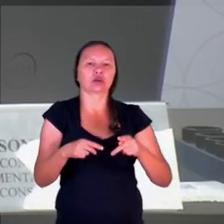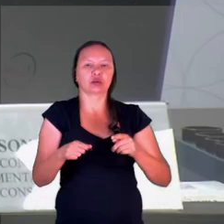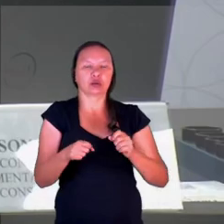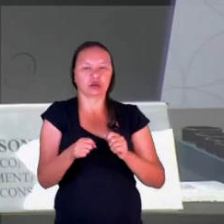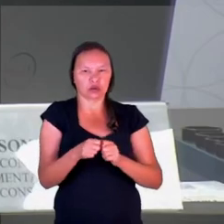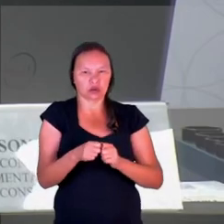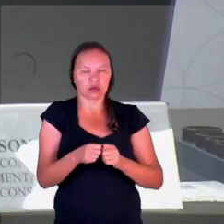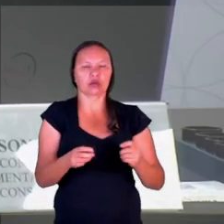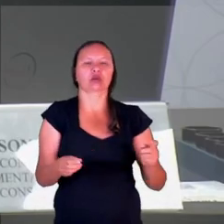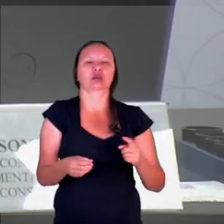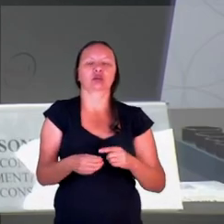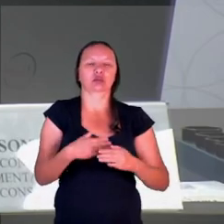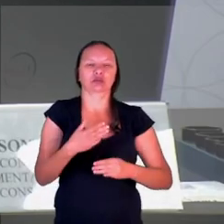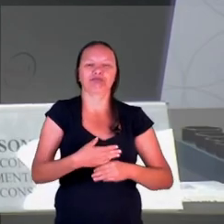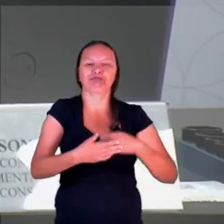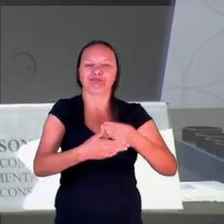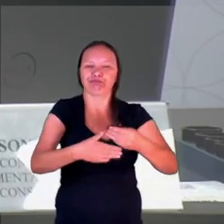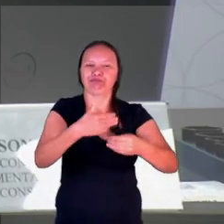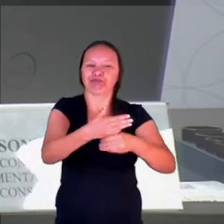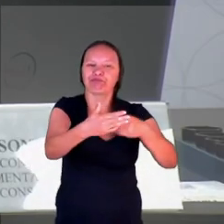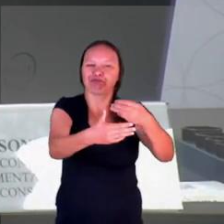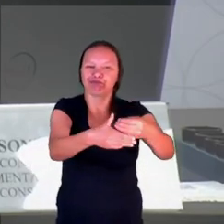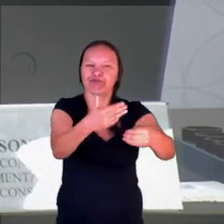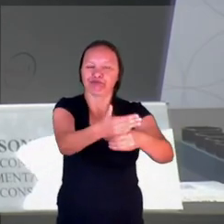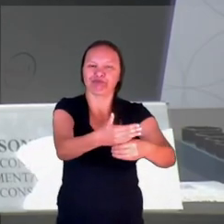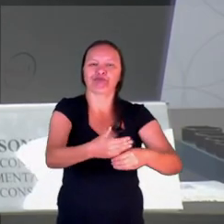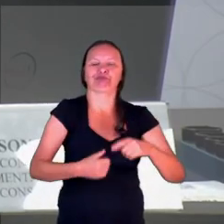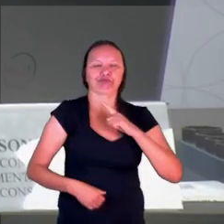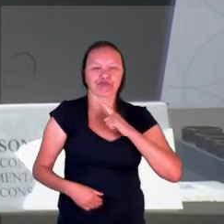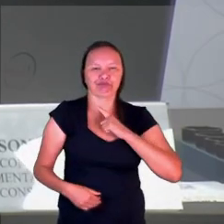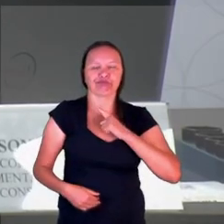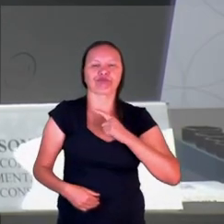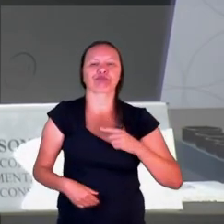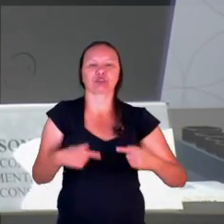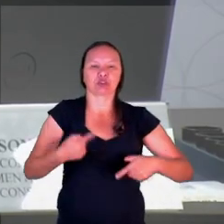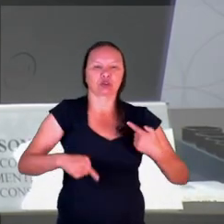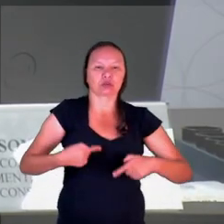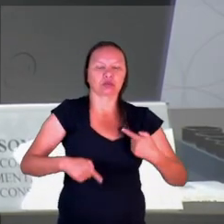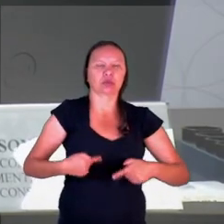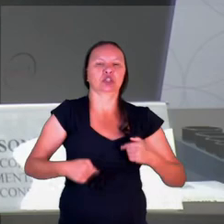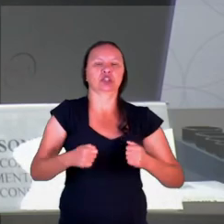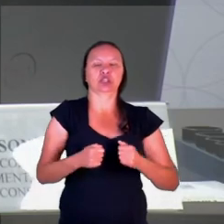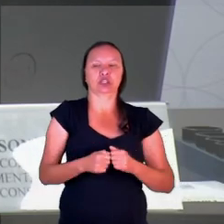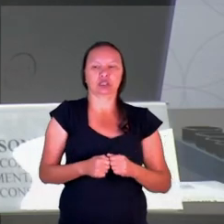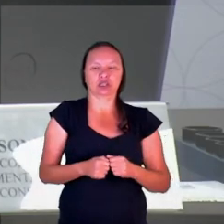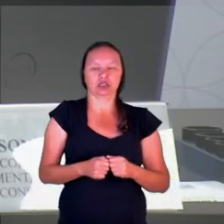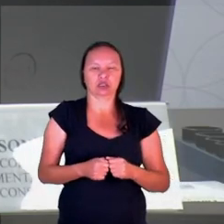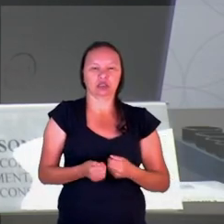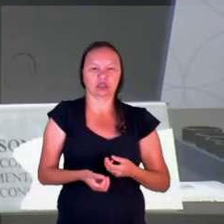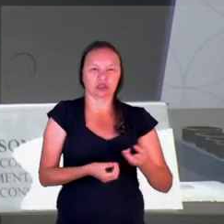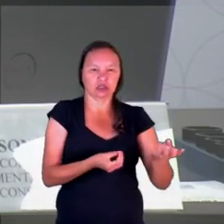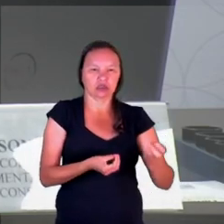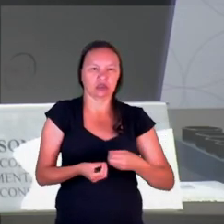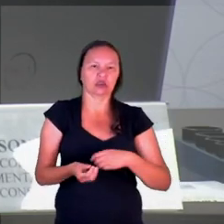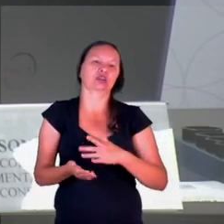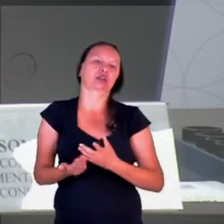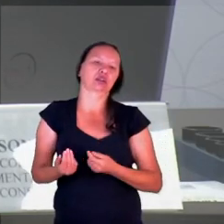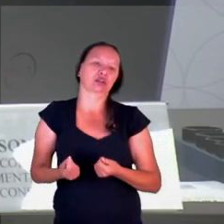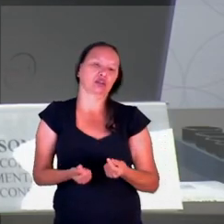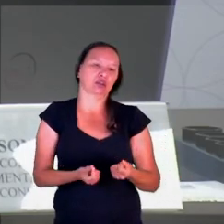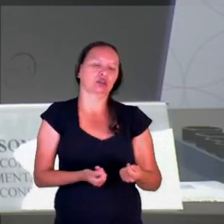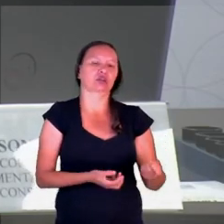vamos continuar a ter e ou seja políticas que distribuem renda